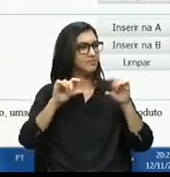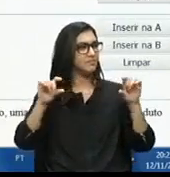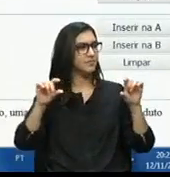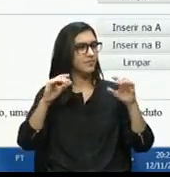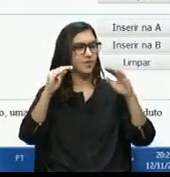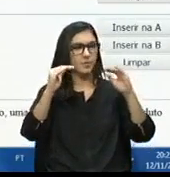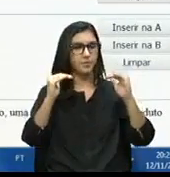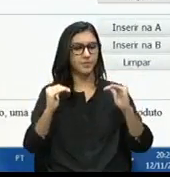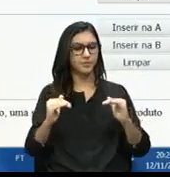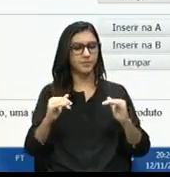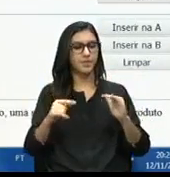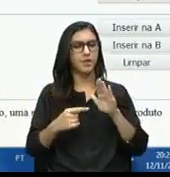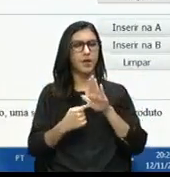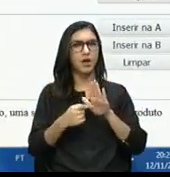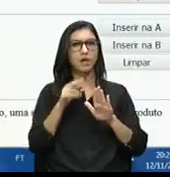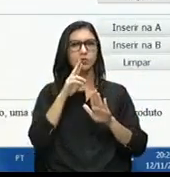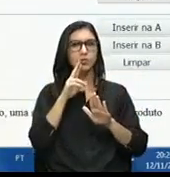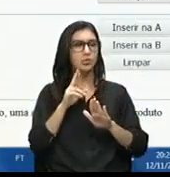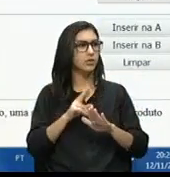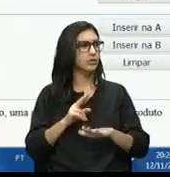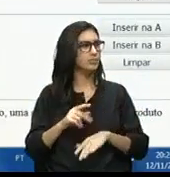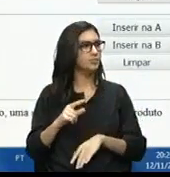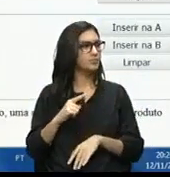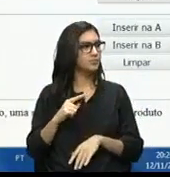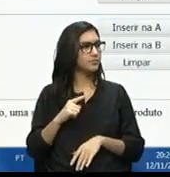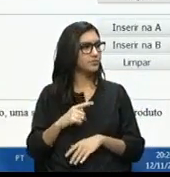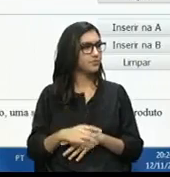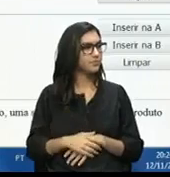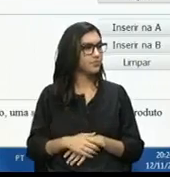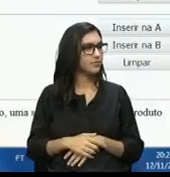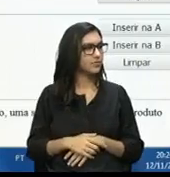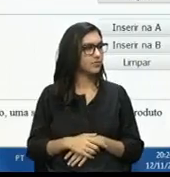logo abaixo, vai nos dar a resultante. Então, daria aqui